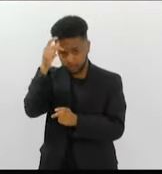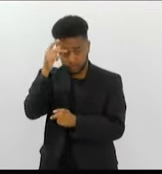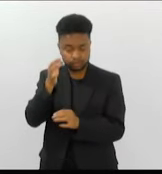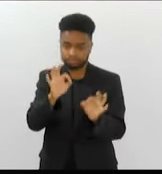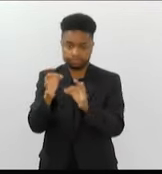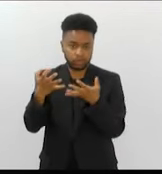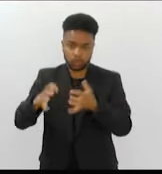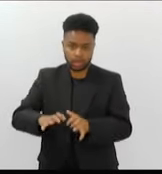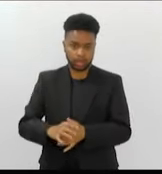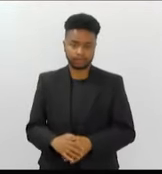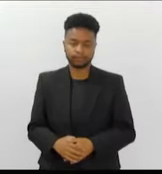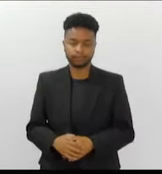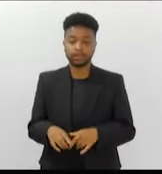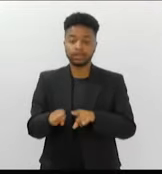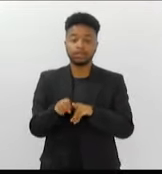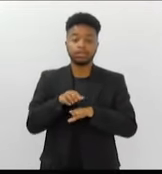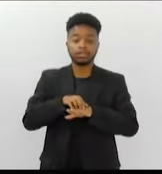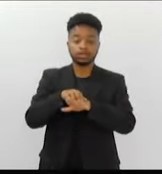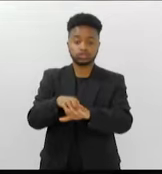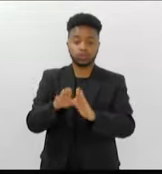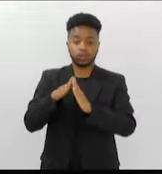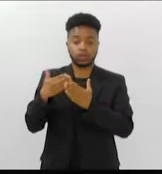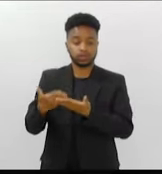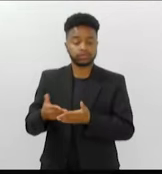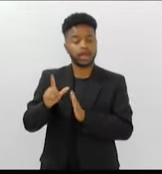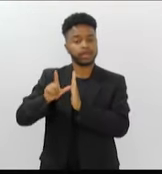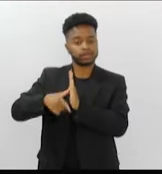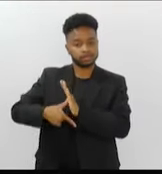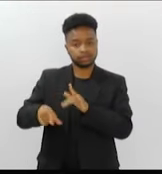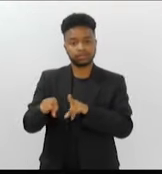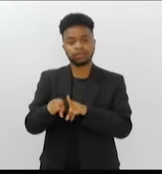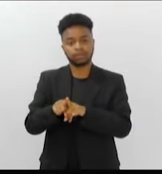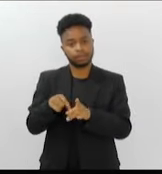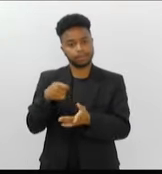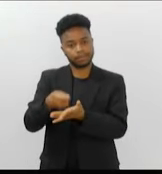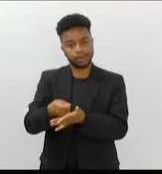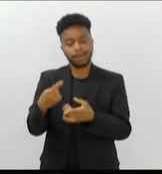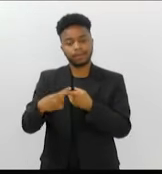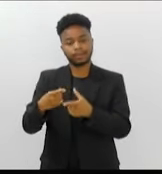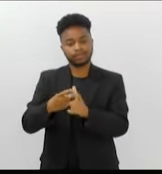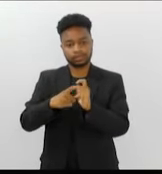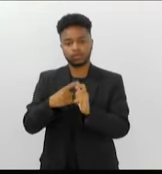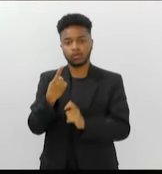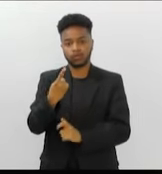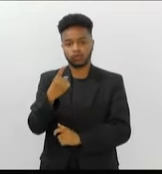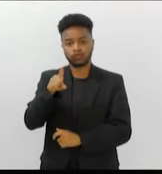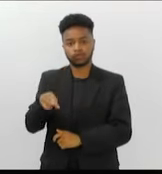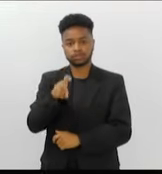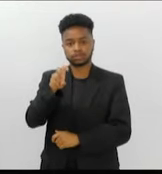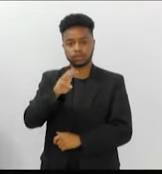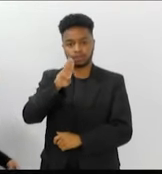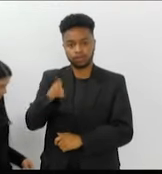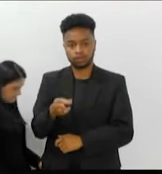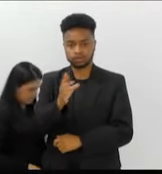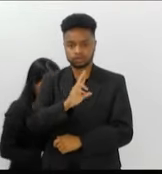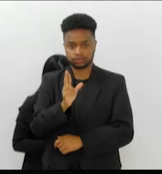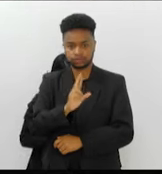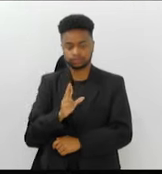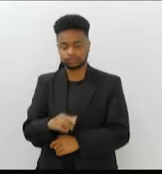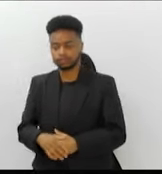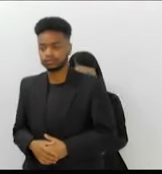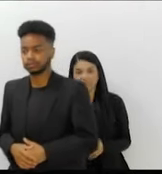vende. O transporte escolar, Flávio, está atrasado. Deve à empresa R$1,5 milhão. Deve